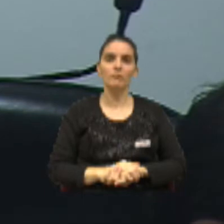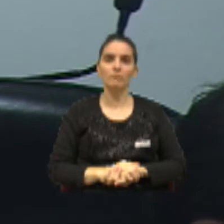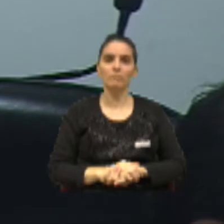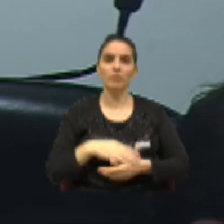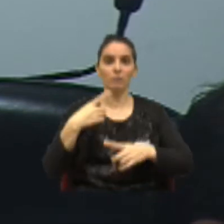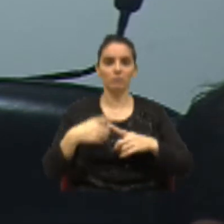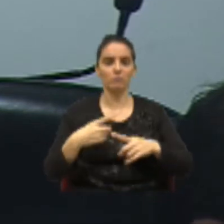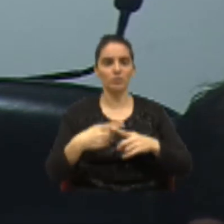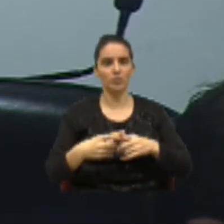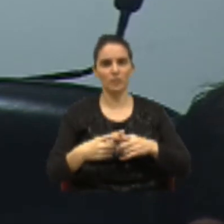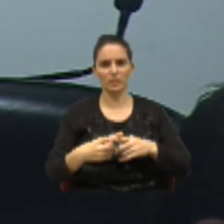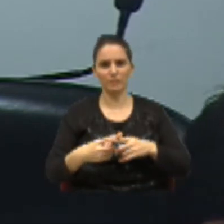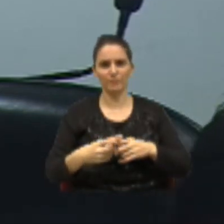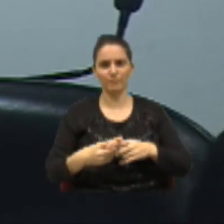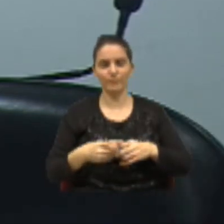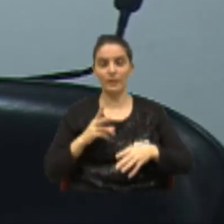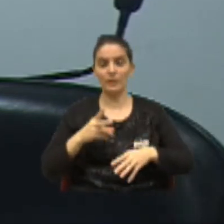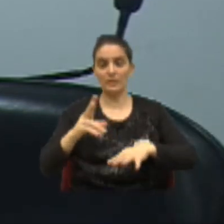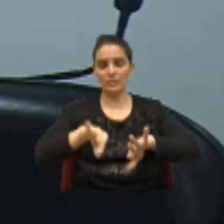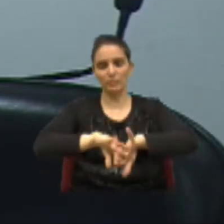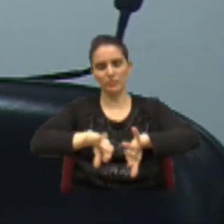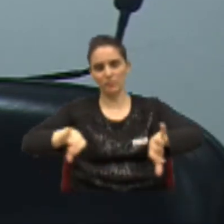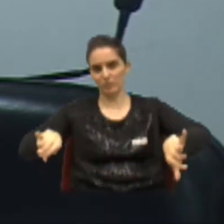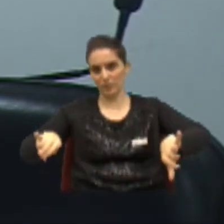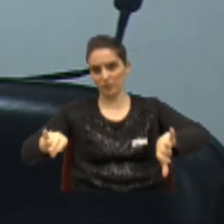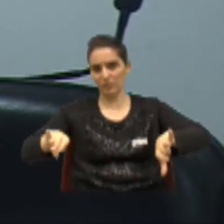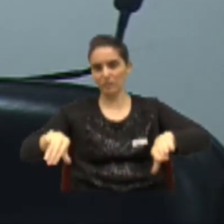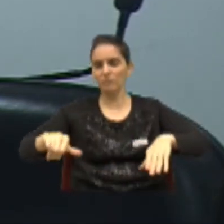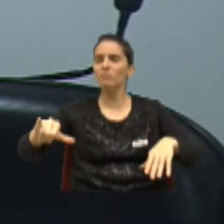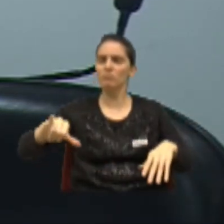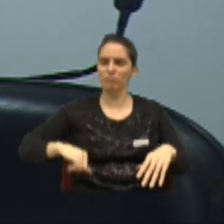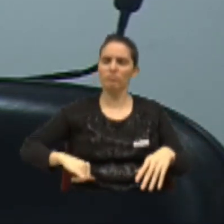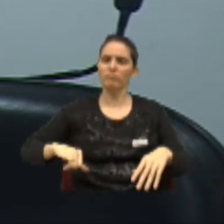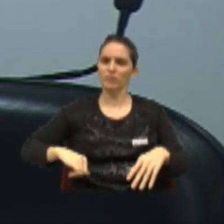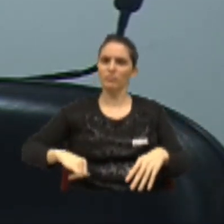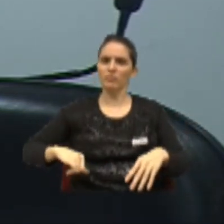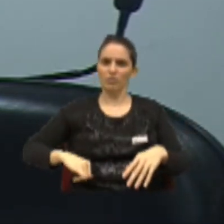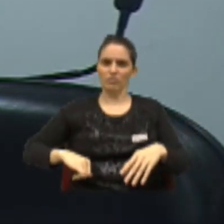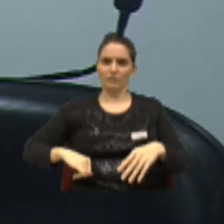toda separação traz traumas, toda